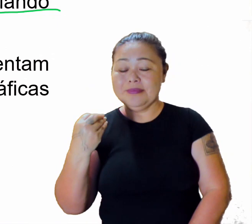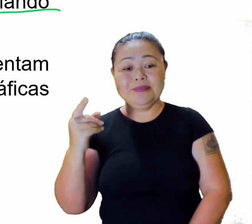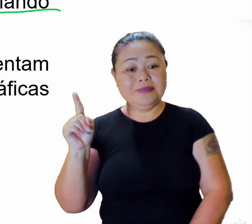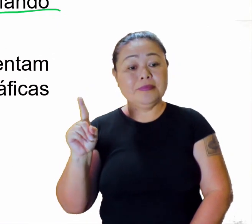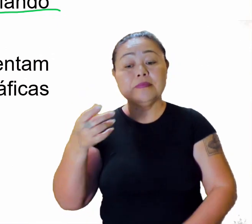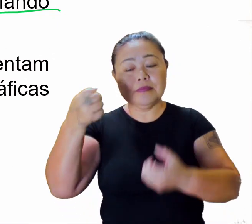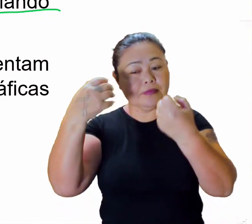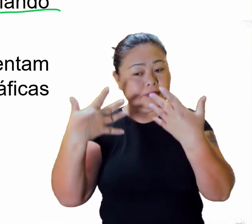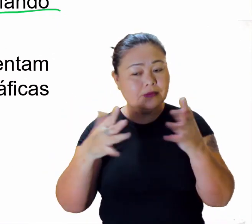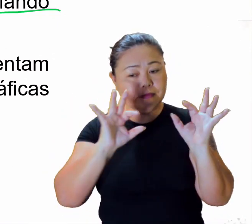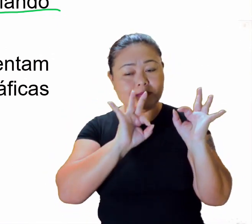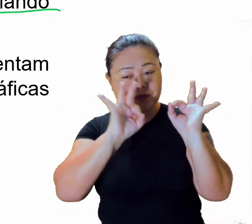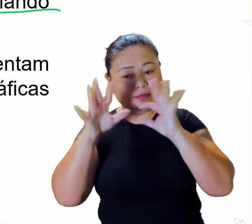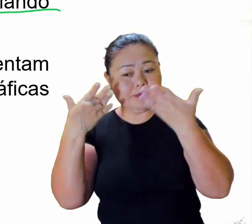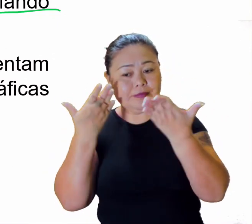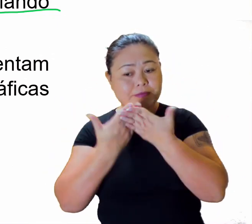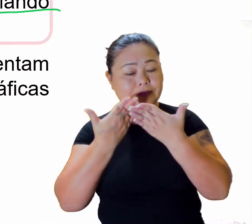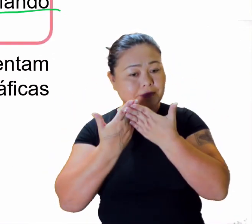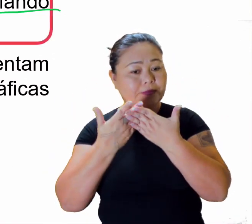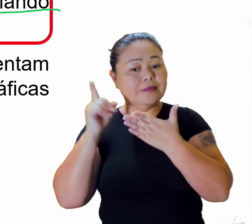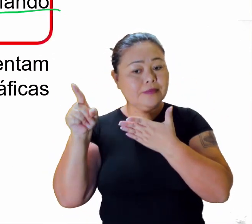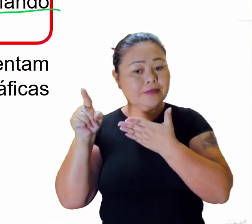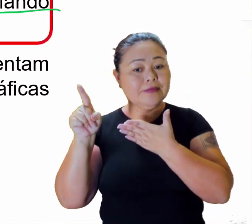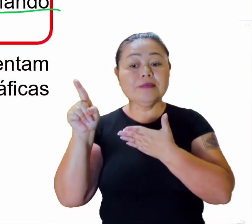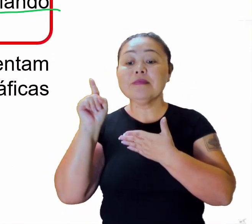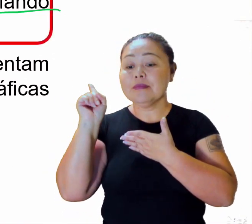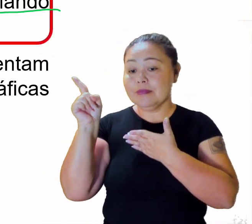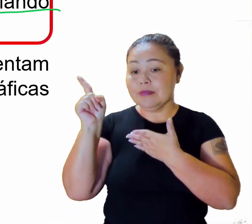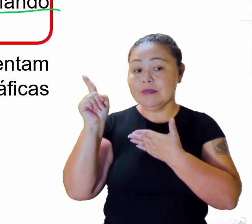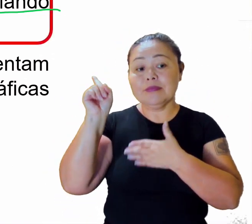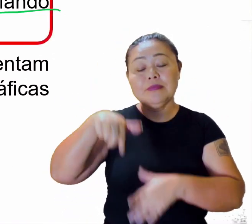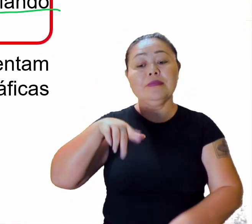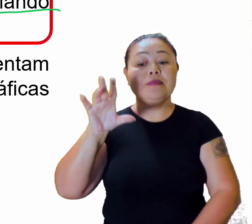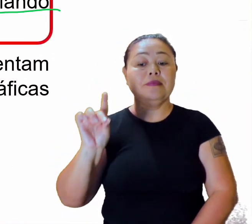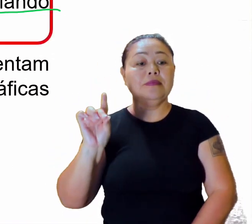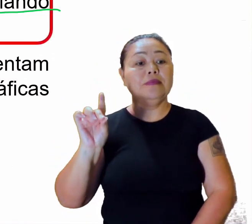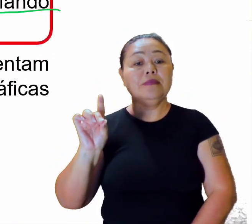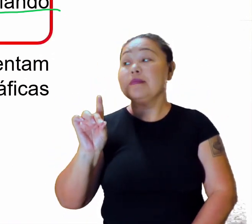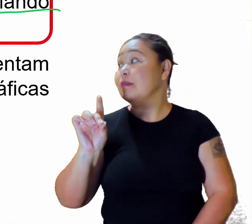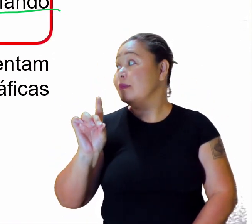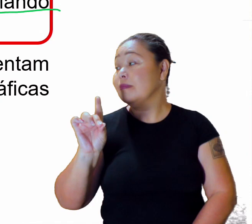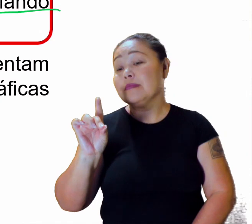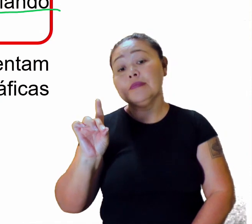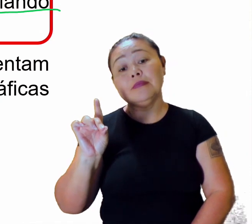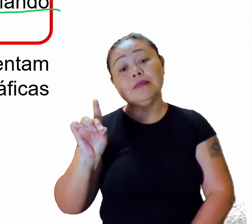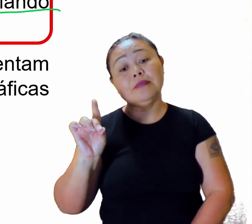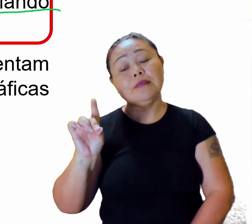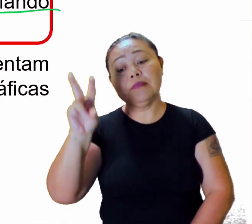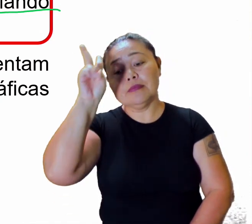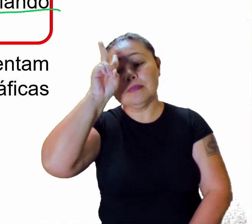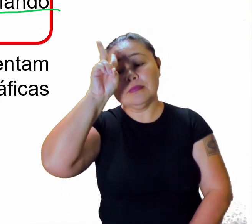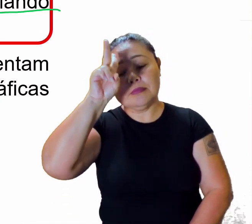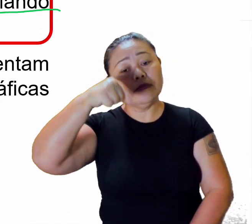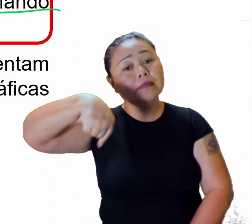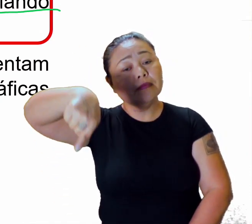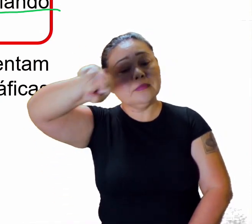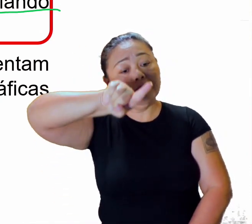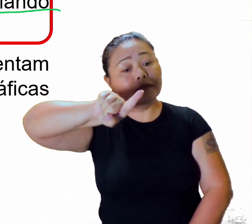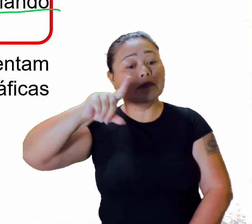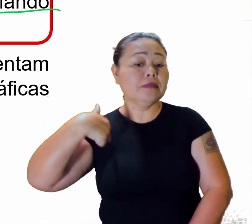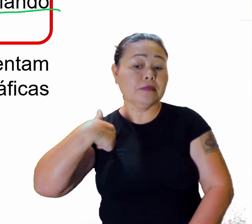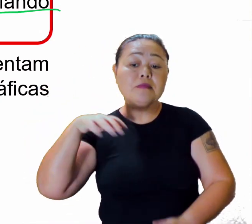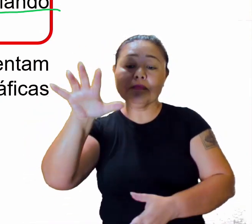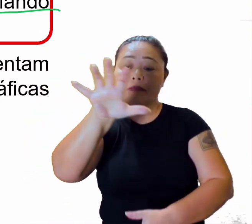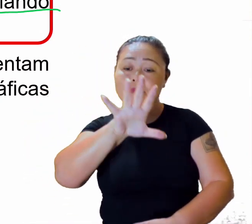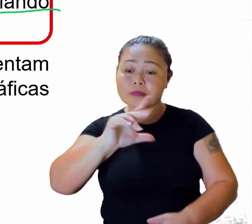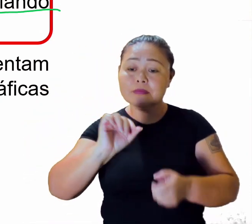bonita e foi explicado durante a aula. Isso. Então, bora marcar. Né, AD? Beleza. Eles vão lembrar, né? As outras regiões podiam